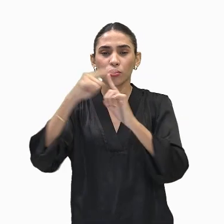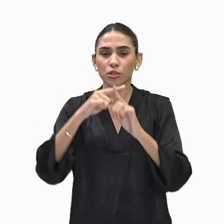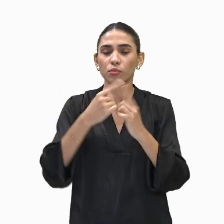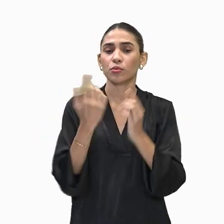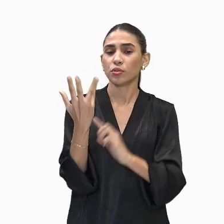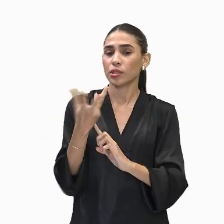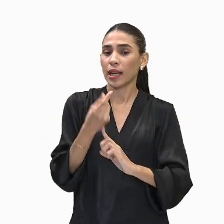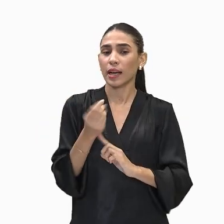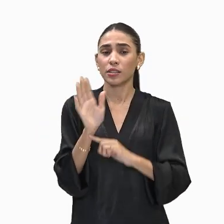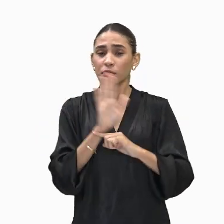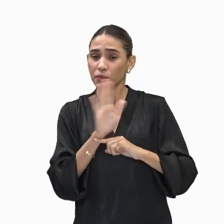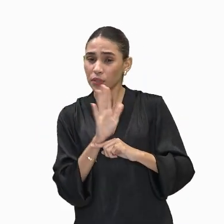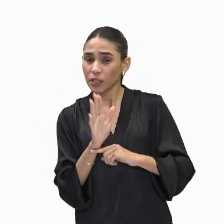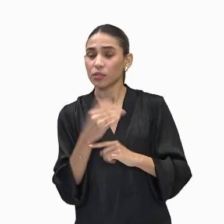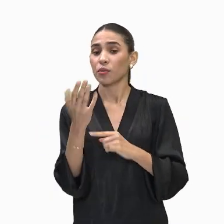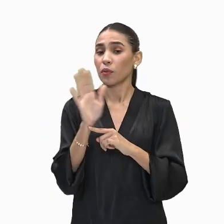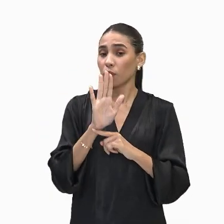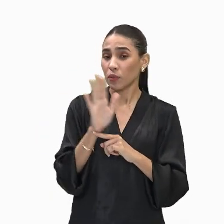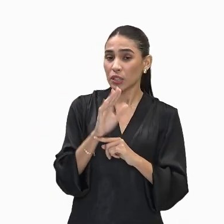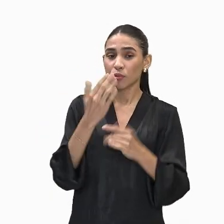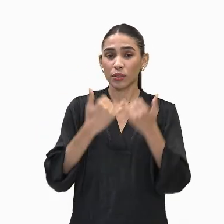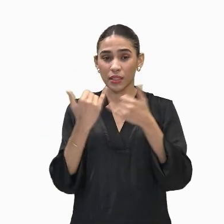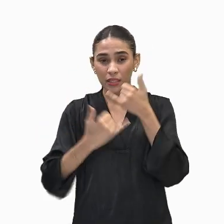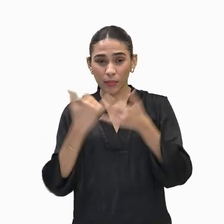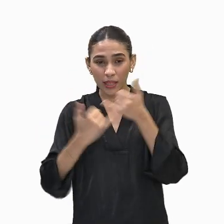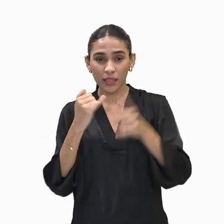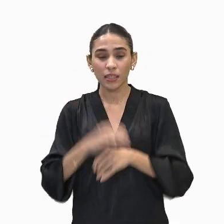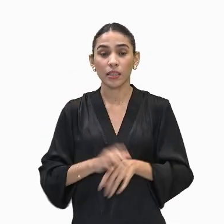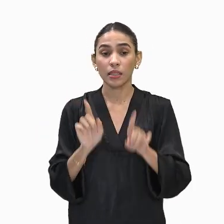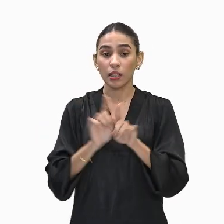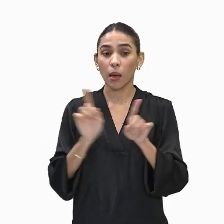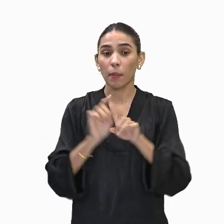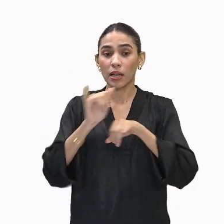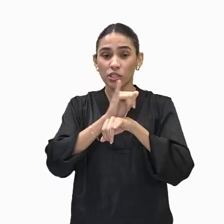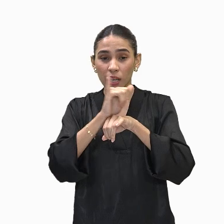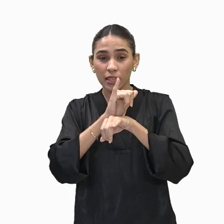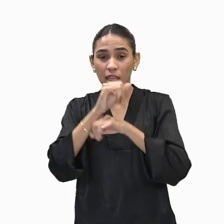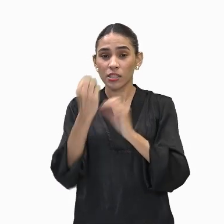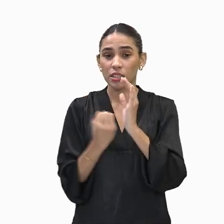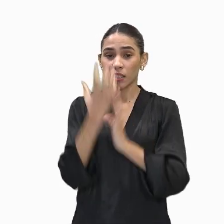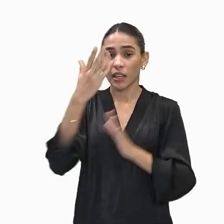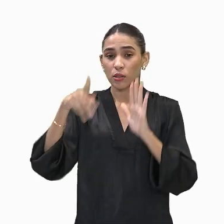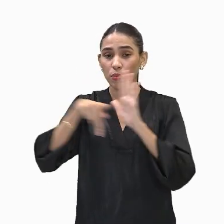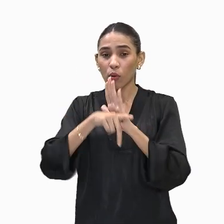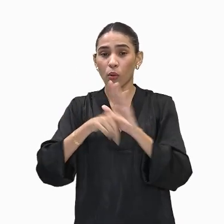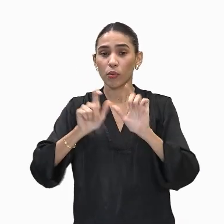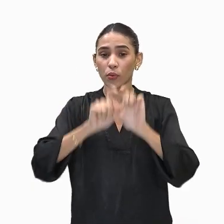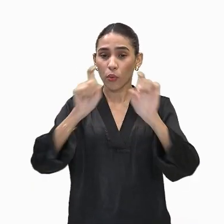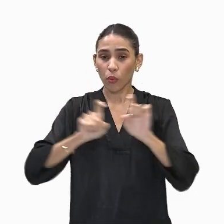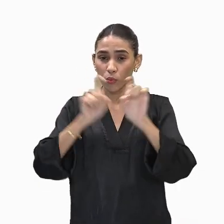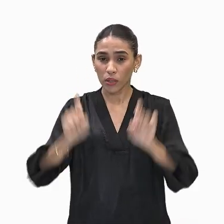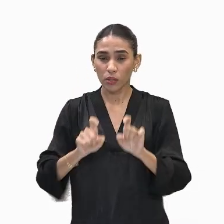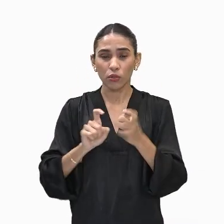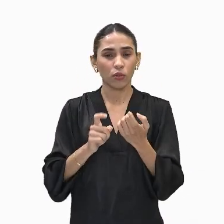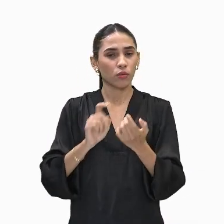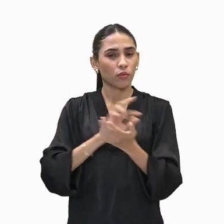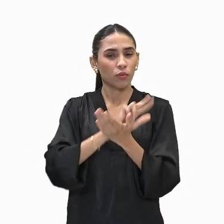vídeos de animação, efeitos criados por computadores com os mais diferentes recursos